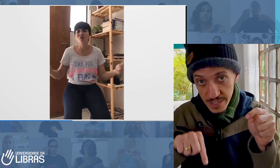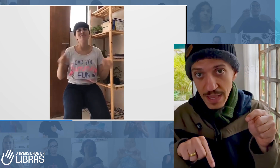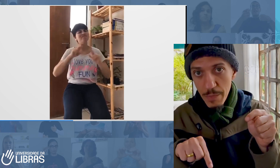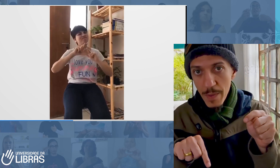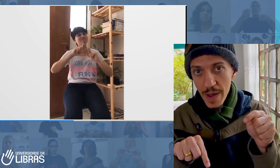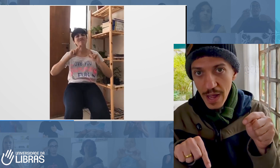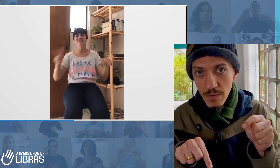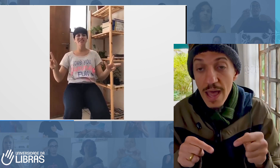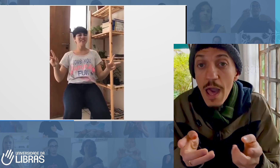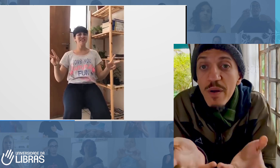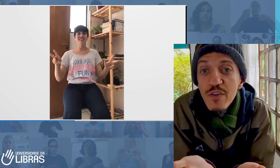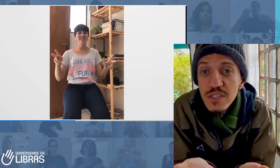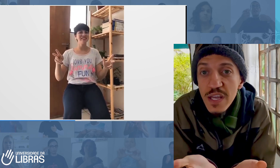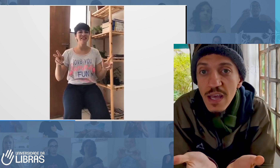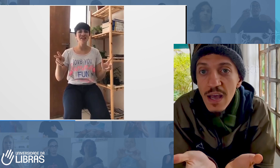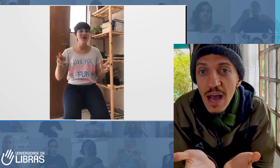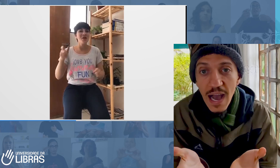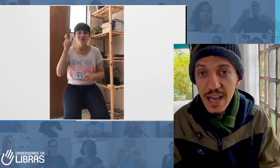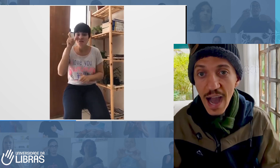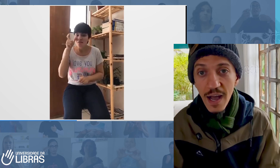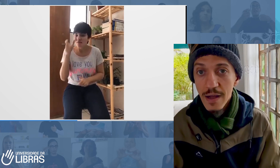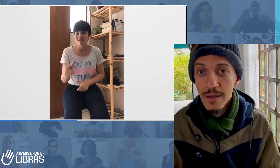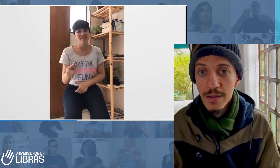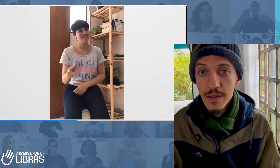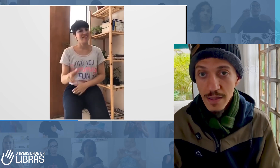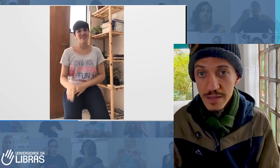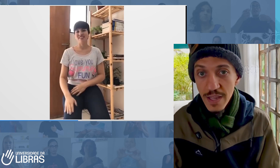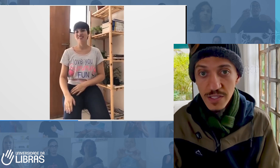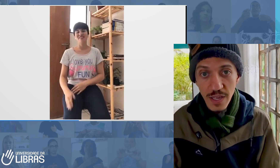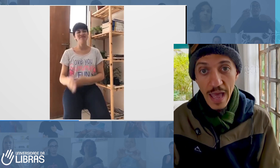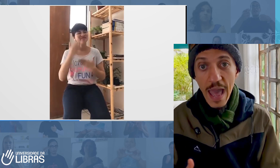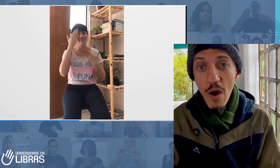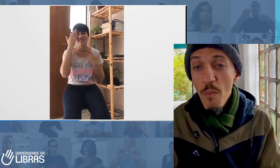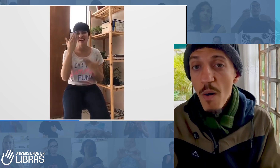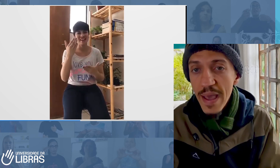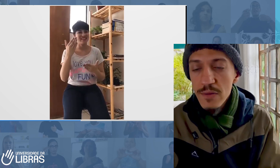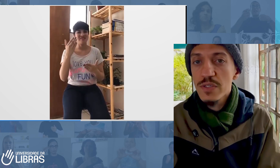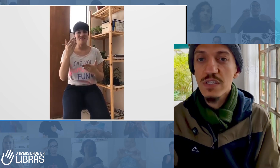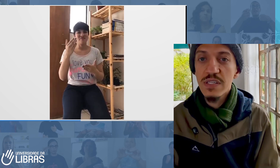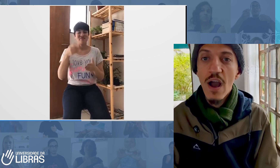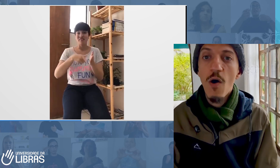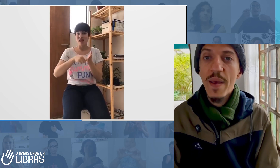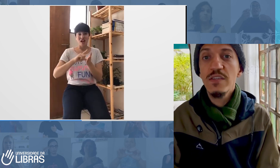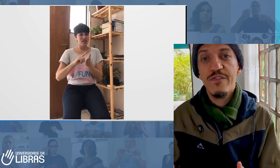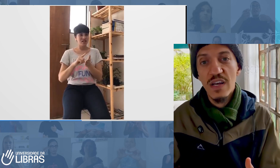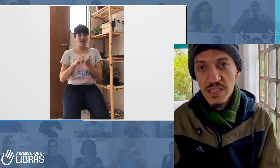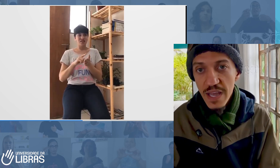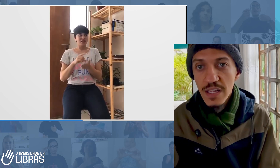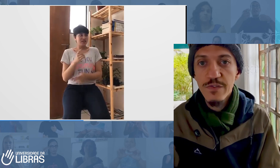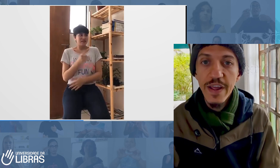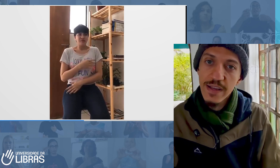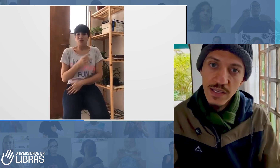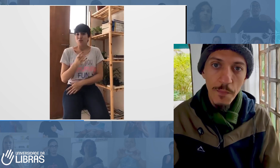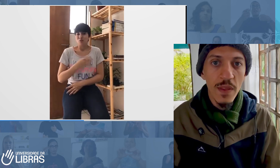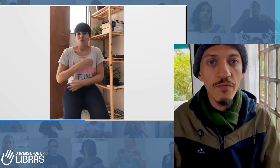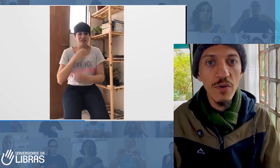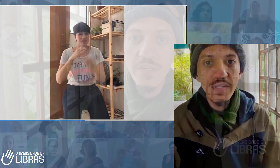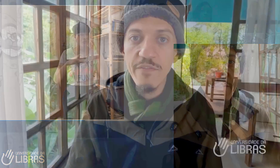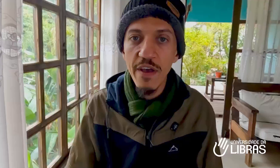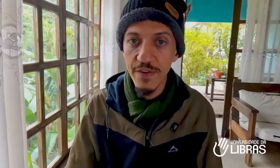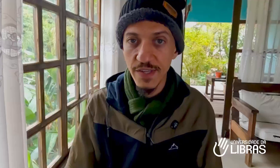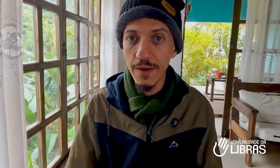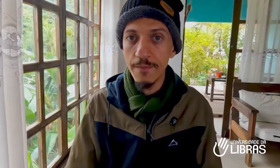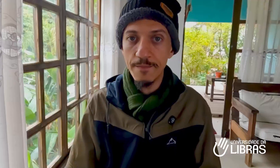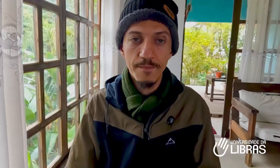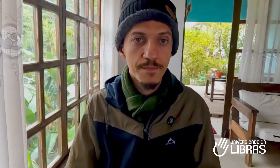e você está preparado, é para você. Agarra. Entende? É o momento de você realmente fazer a diferença que você